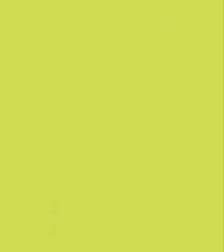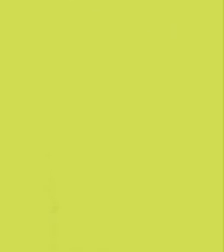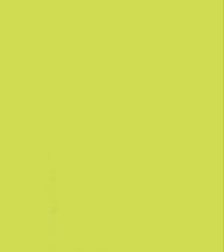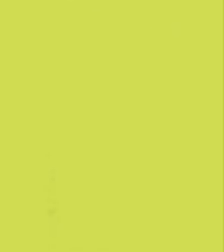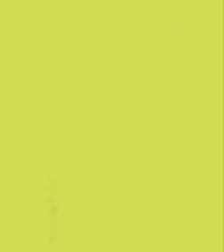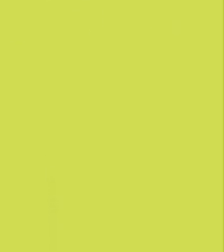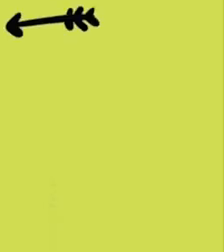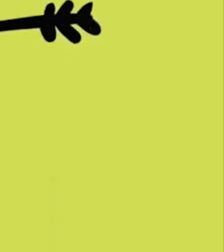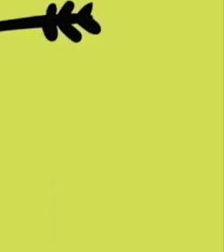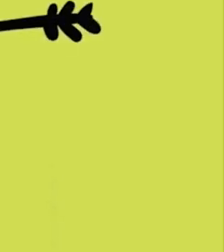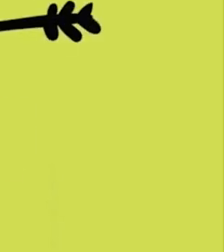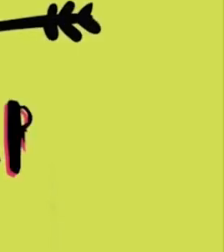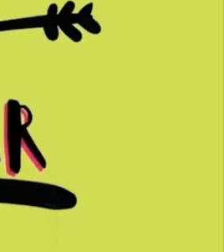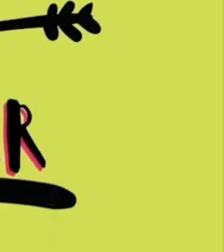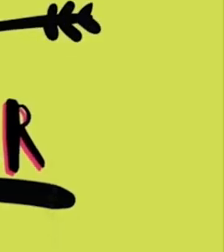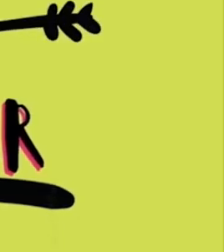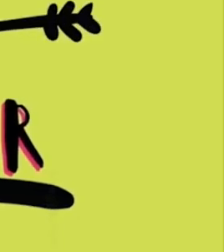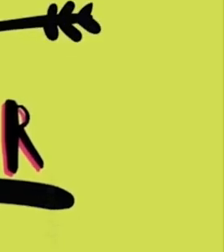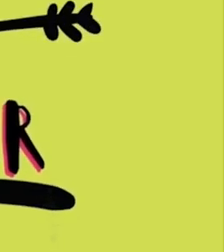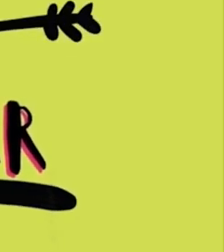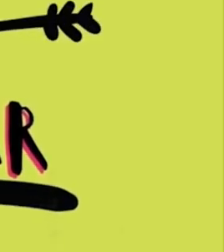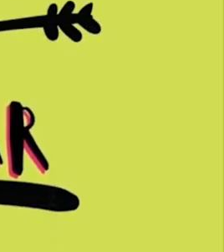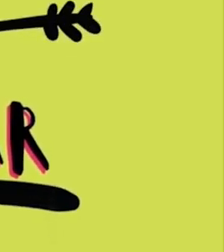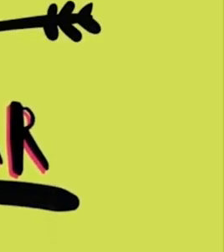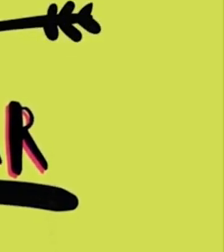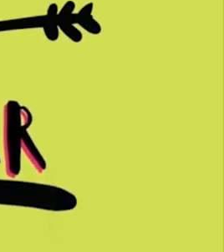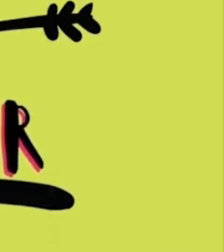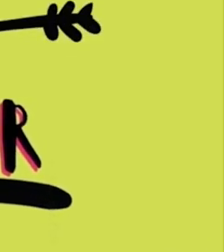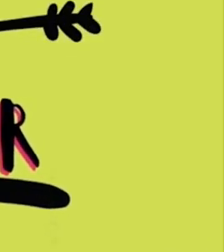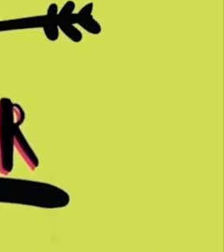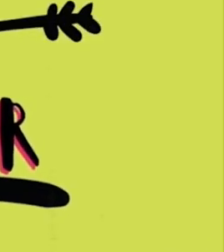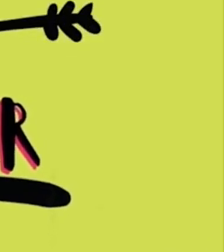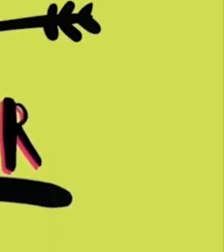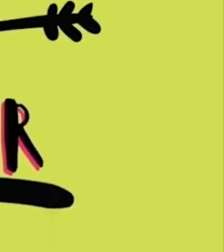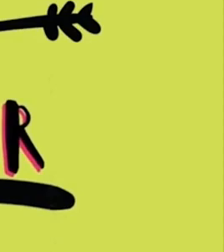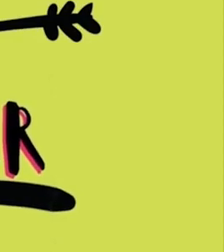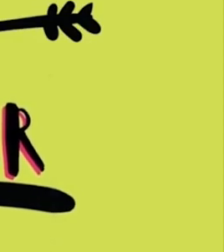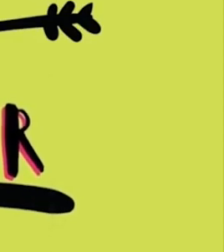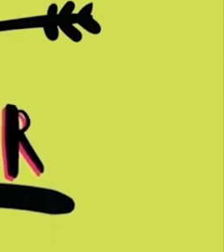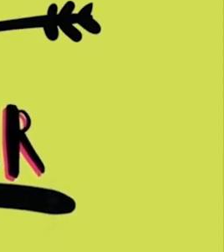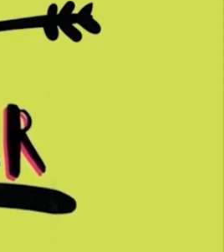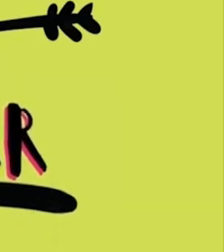Não vão mais conseguir me anular, me calar.